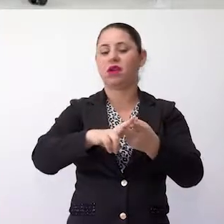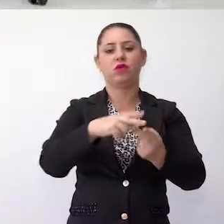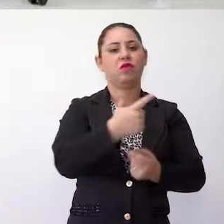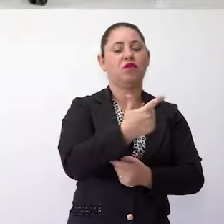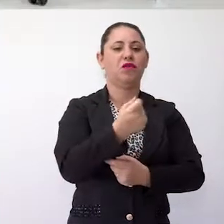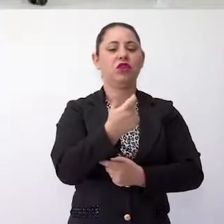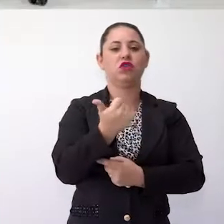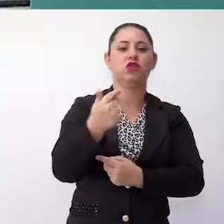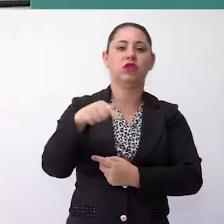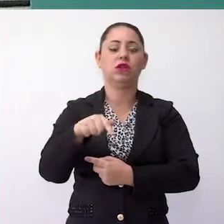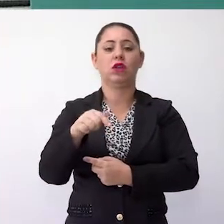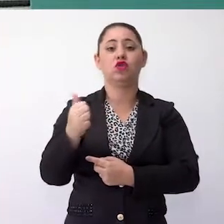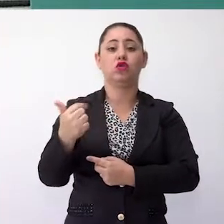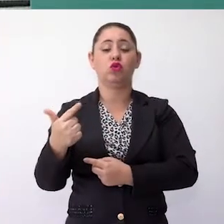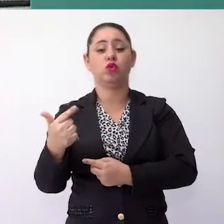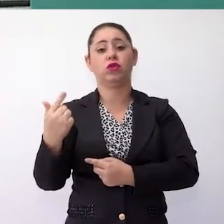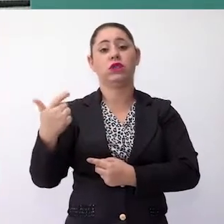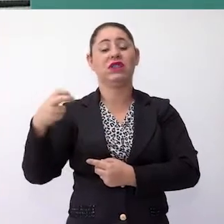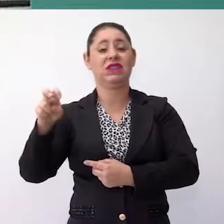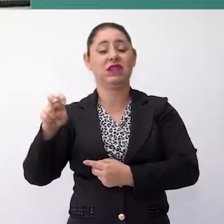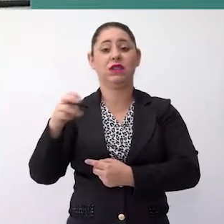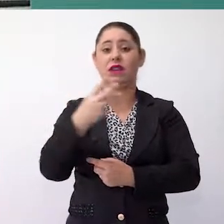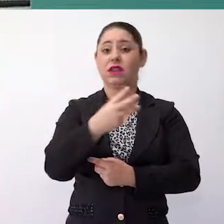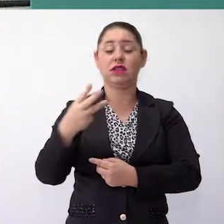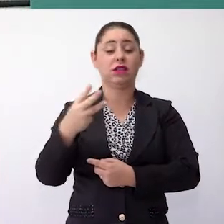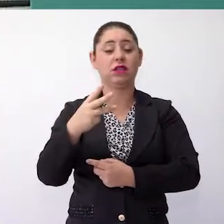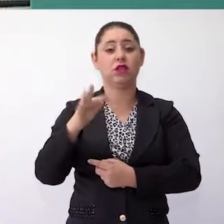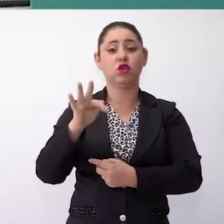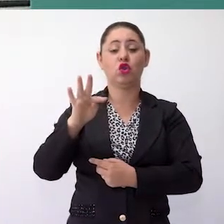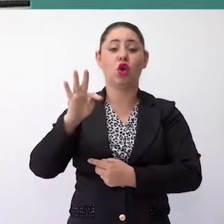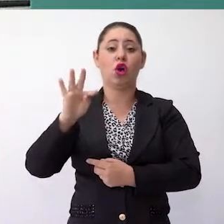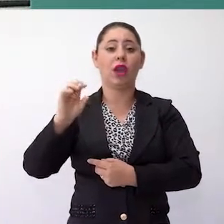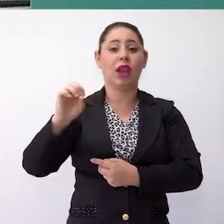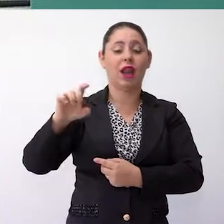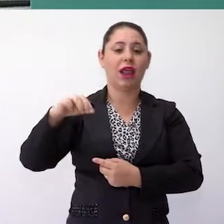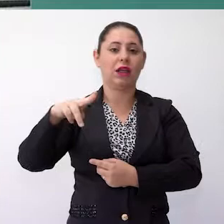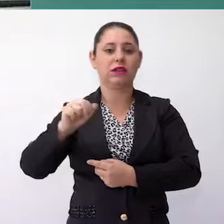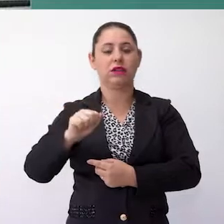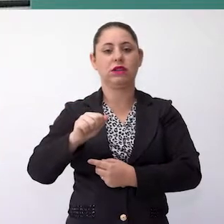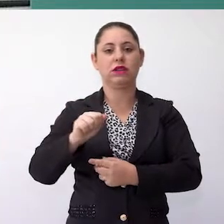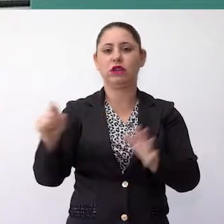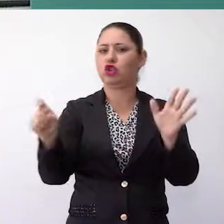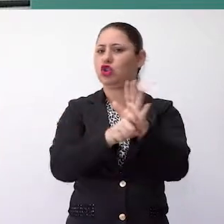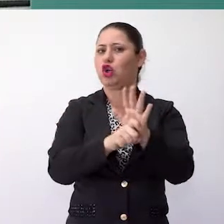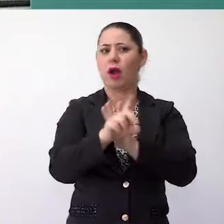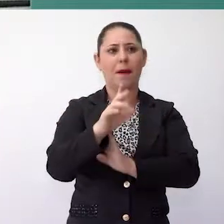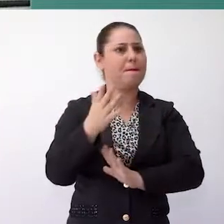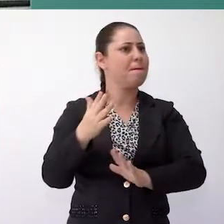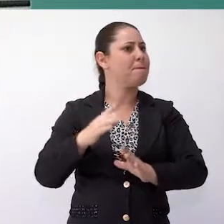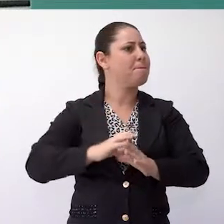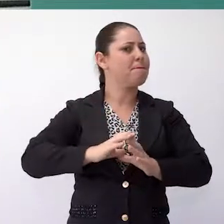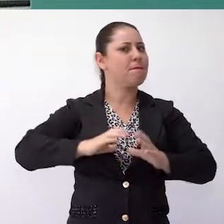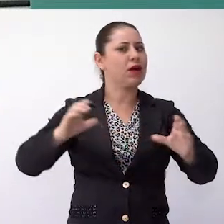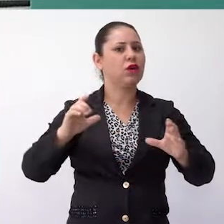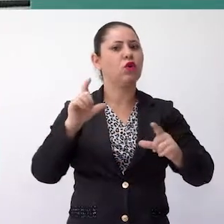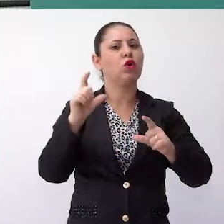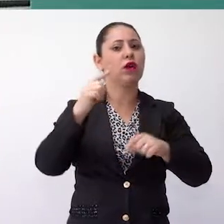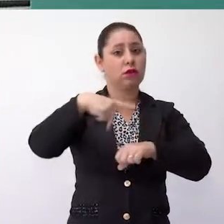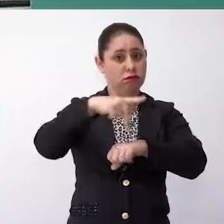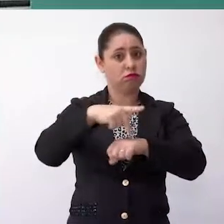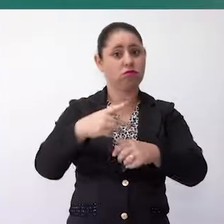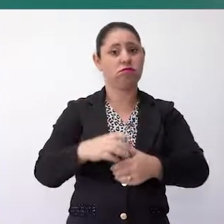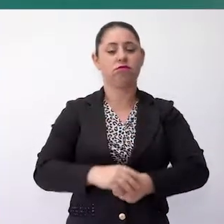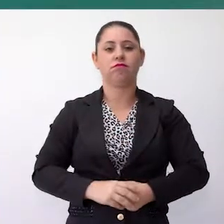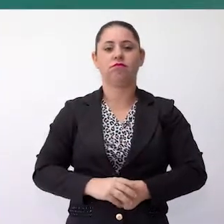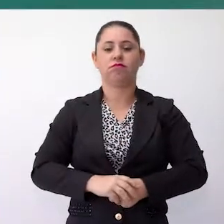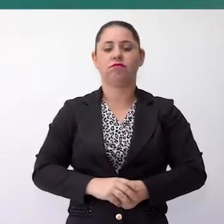17, 12, 15, 33 toneladas de drogas, que inclusive é a maior apreensão de maconha da história do Brasil.